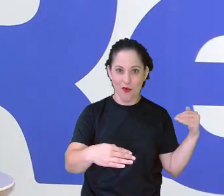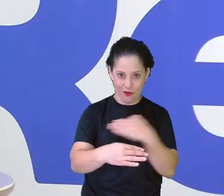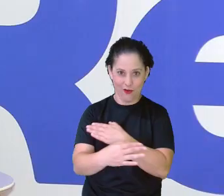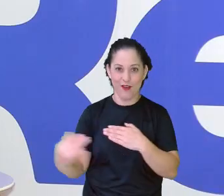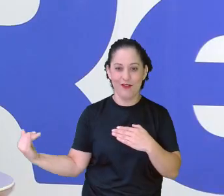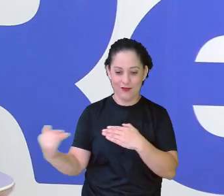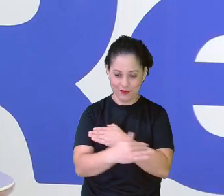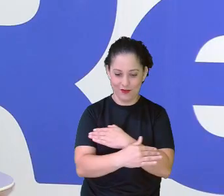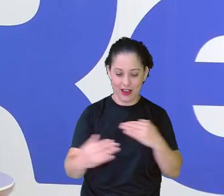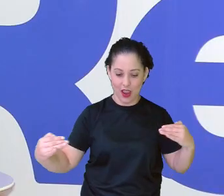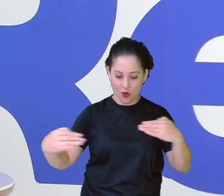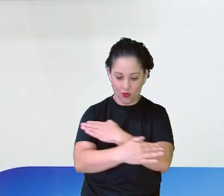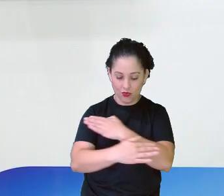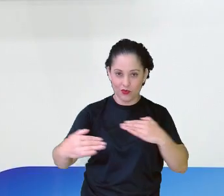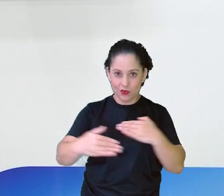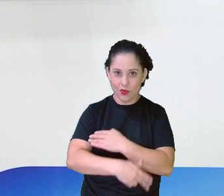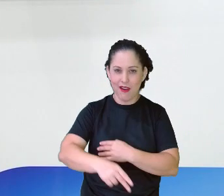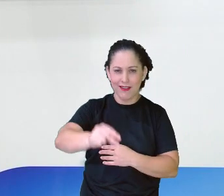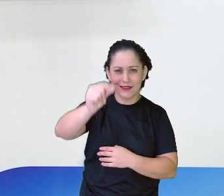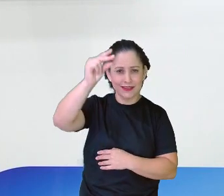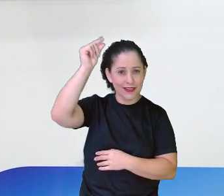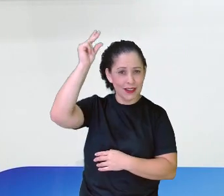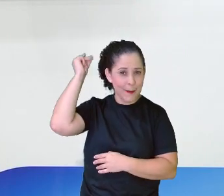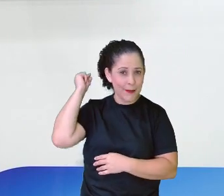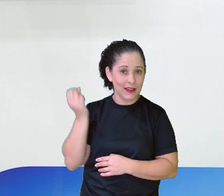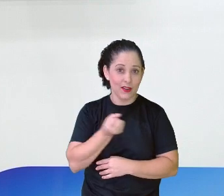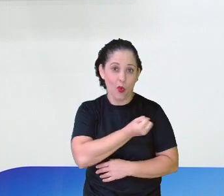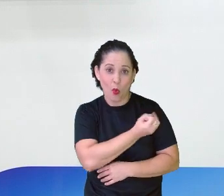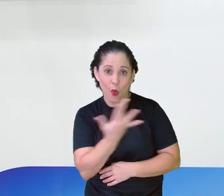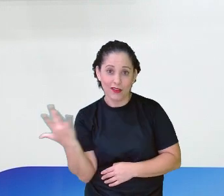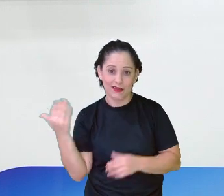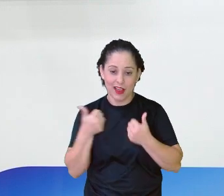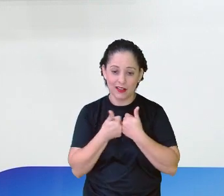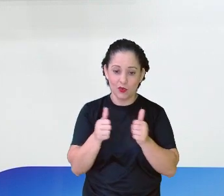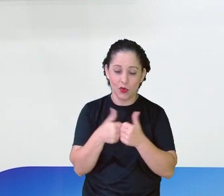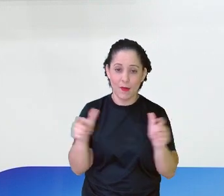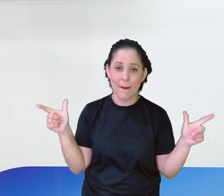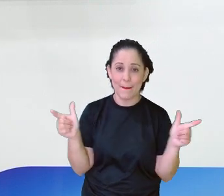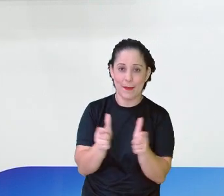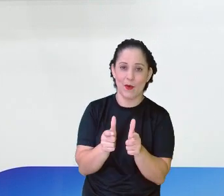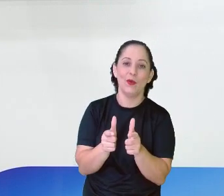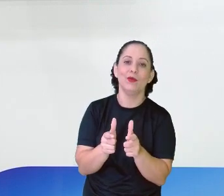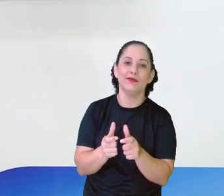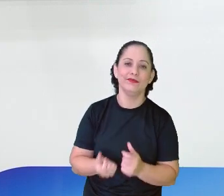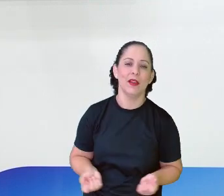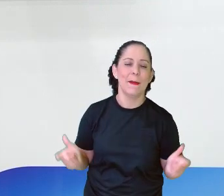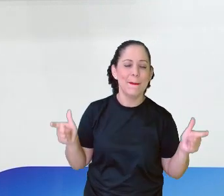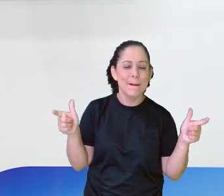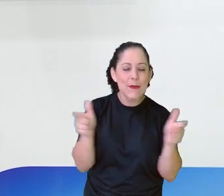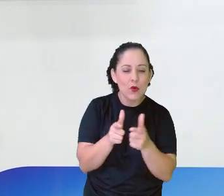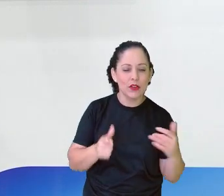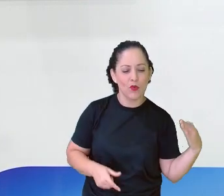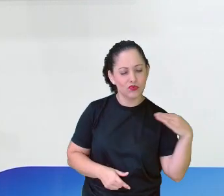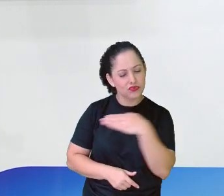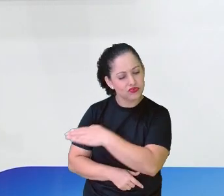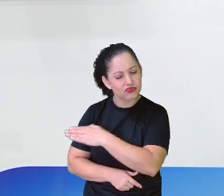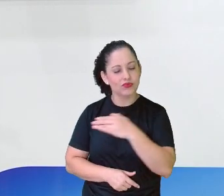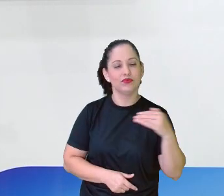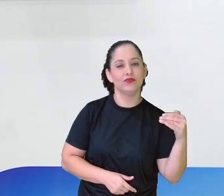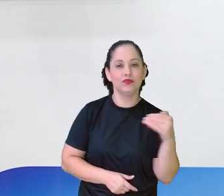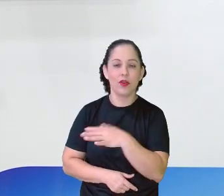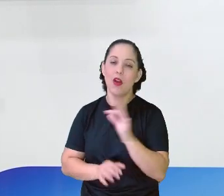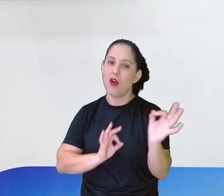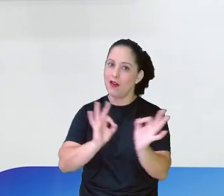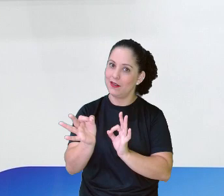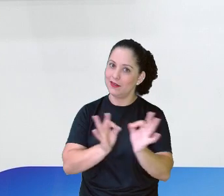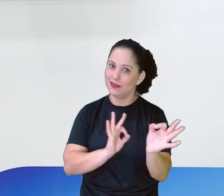show. Porque antigamente não se tinha essa quantidade de automóveis que se tem hoje. Aí precisou organizar